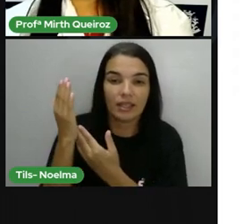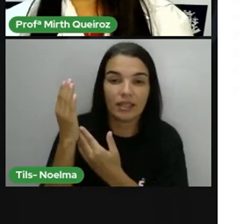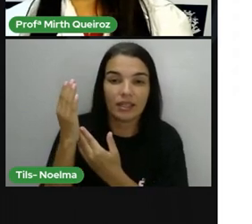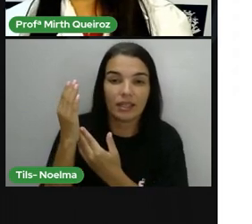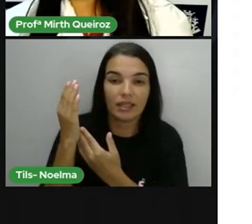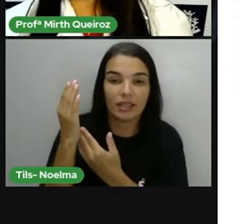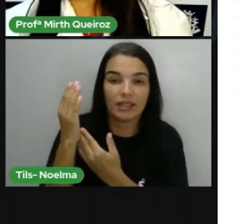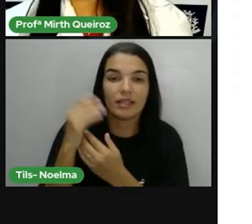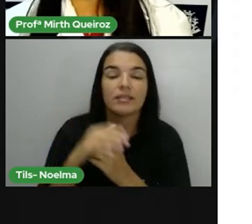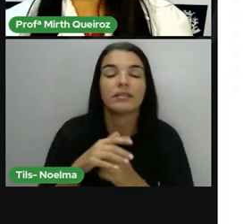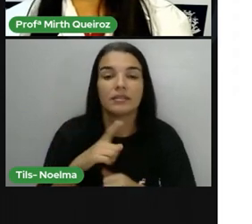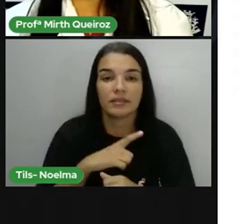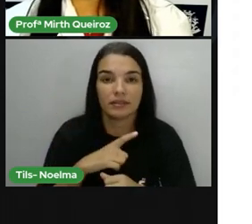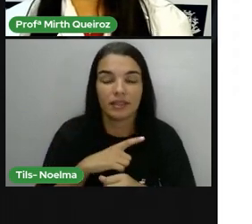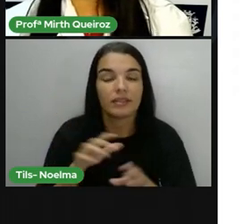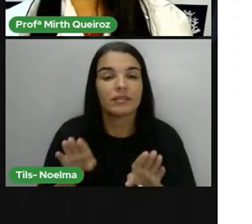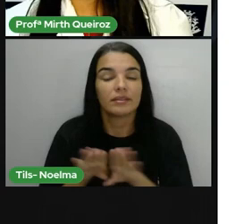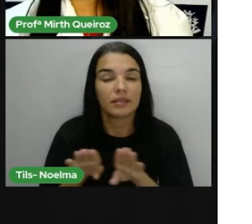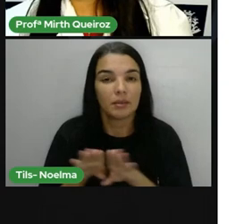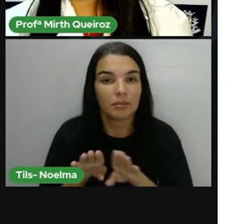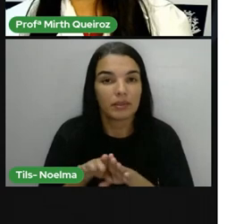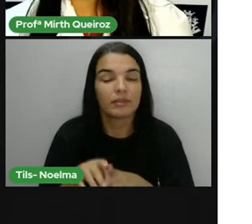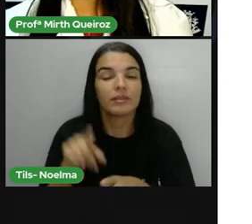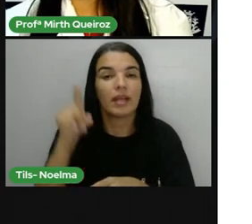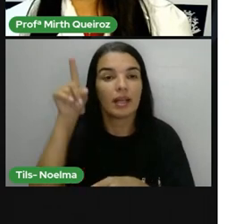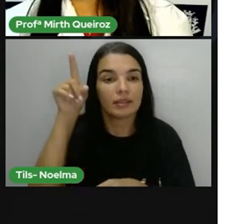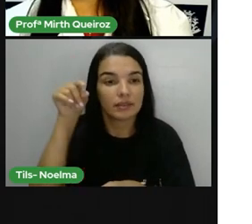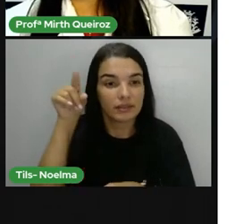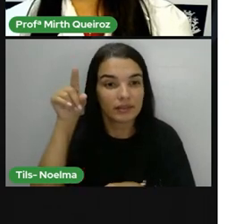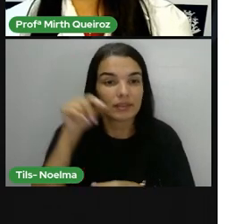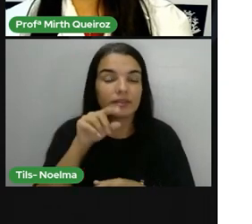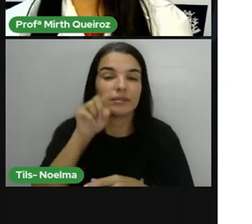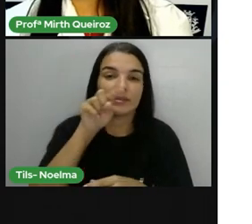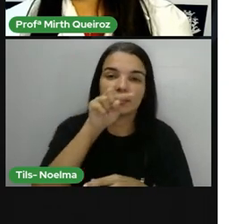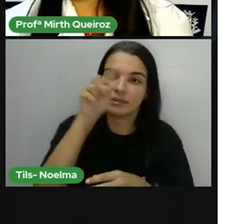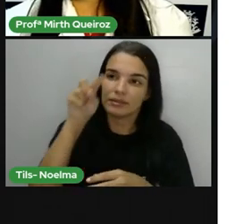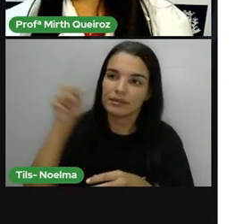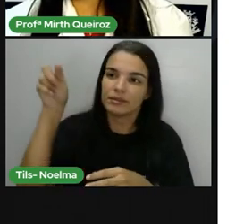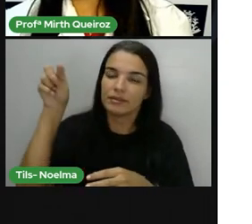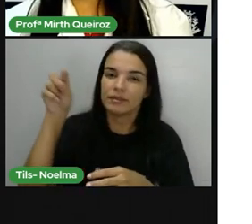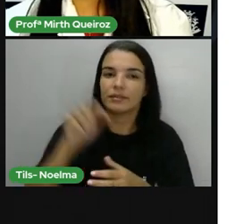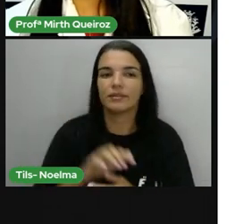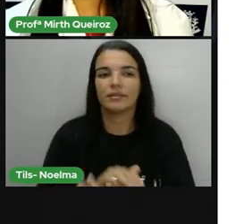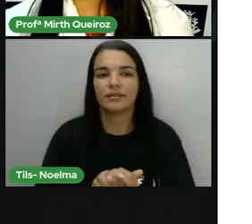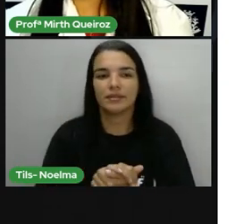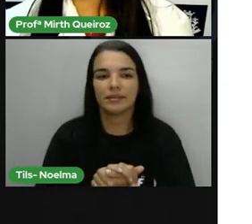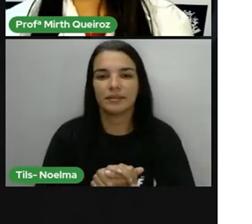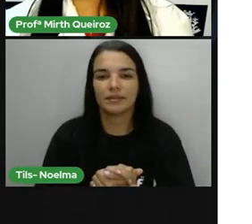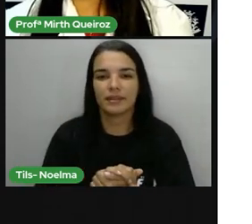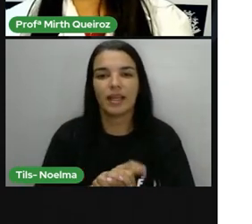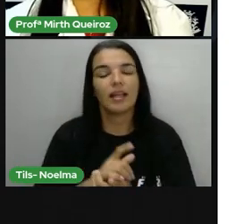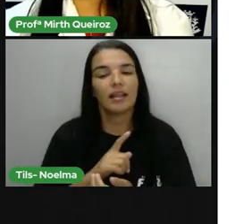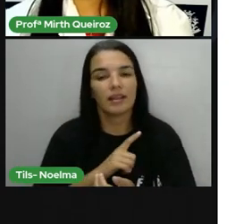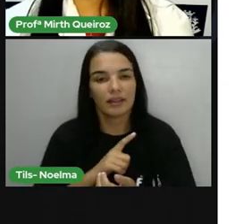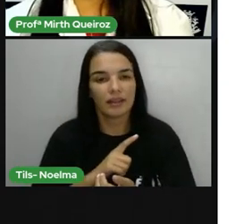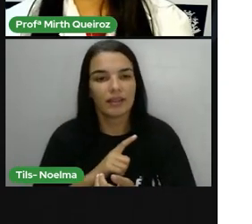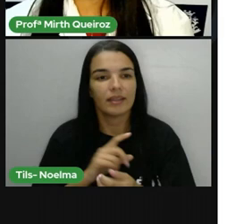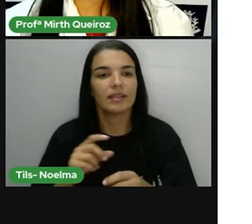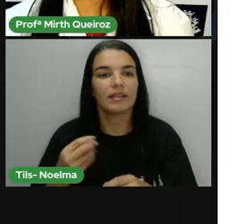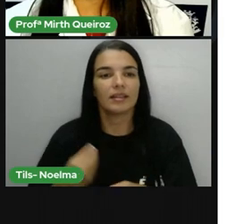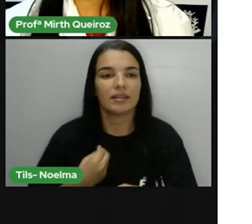órfã, órfãs, certo? Imã, imãs, órfã, órfãs. Leva um acento